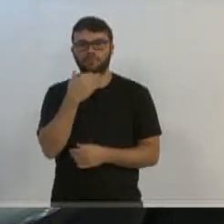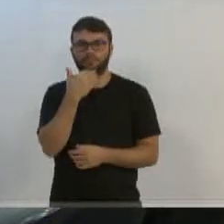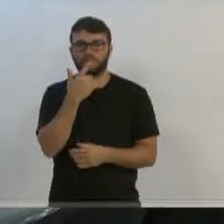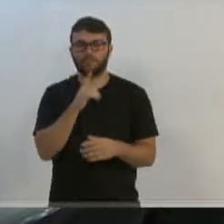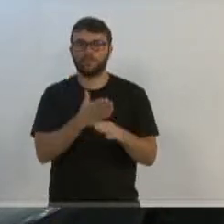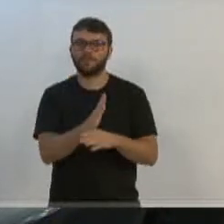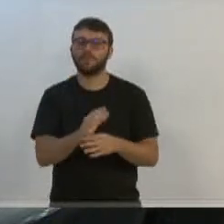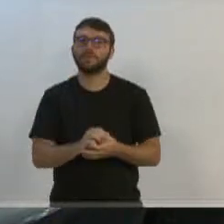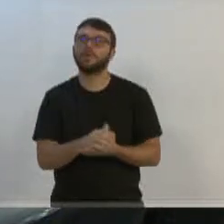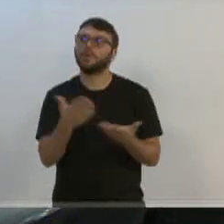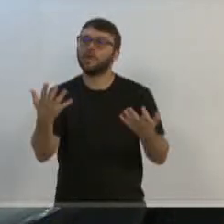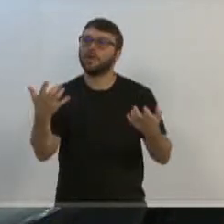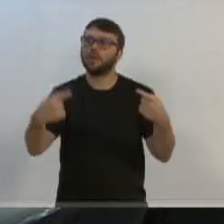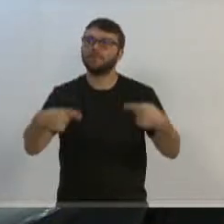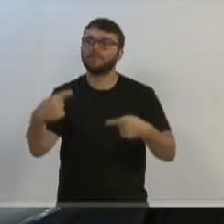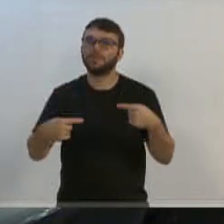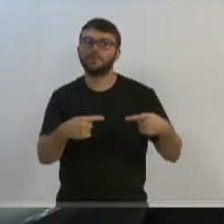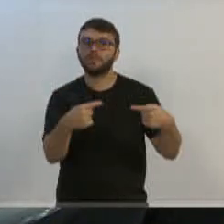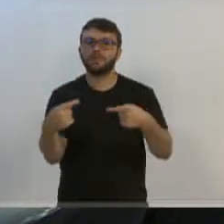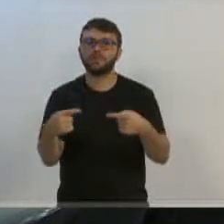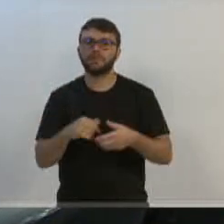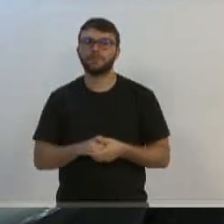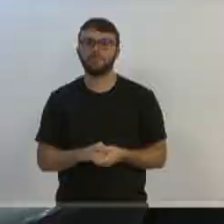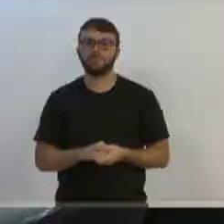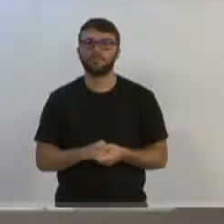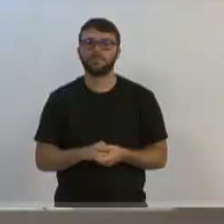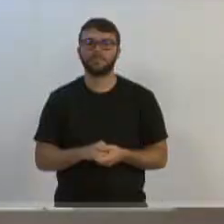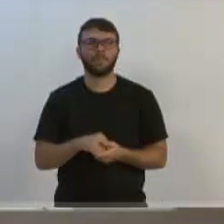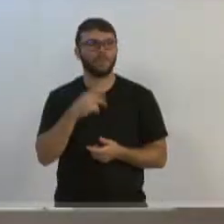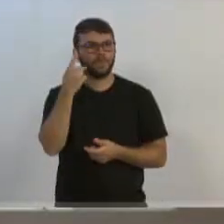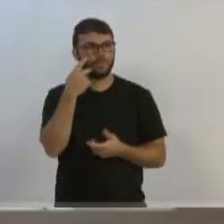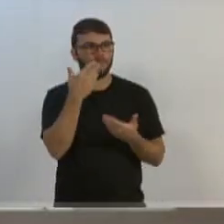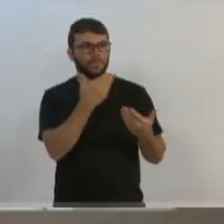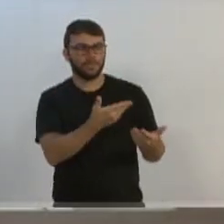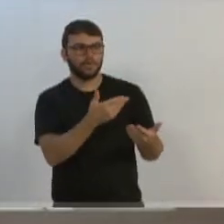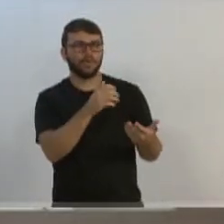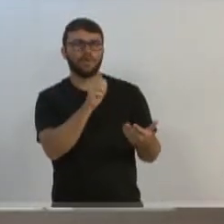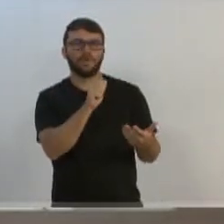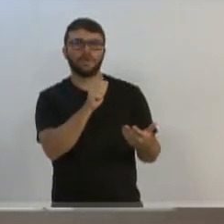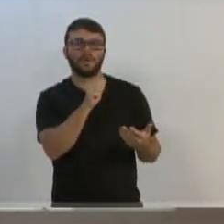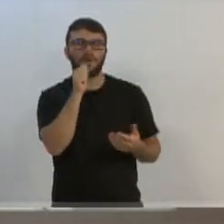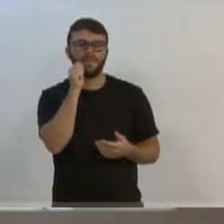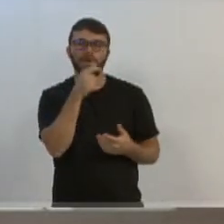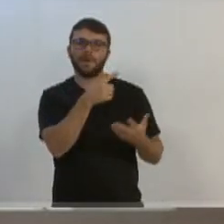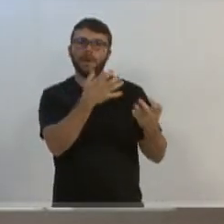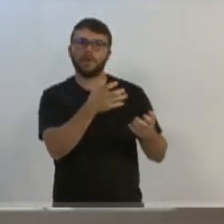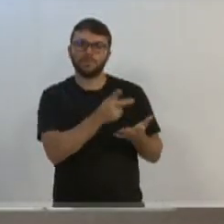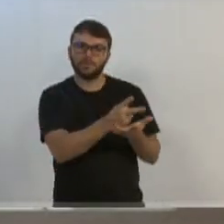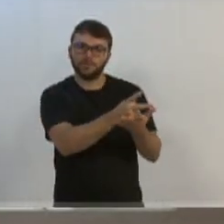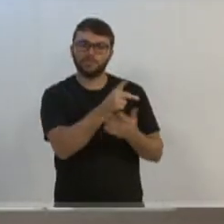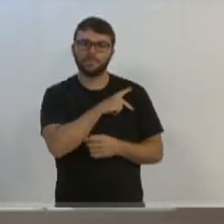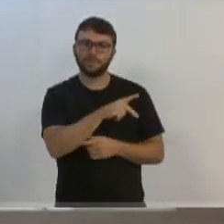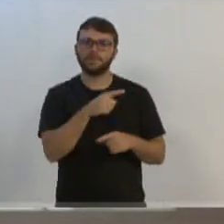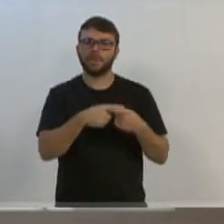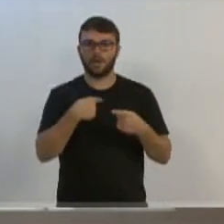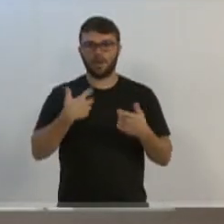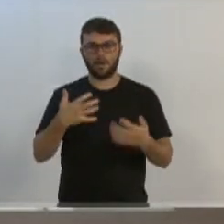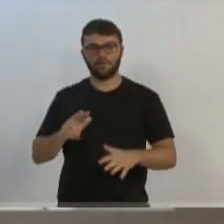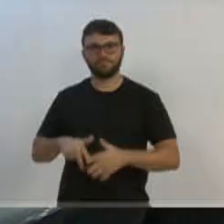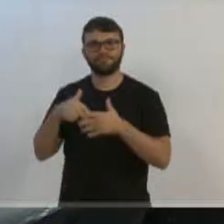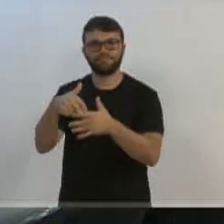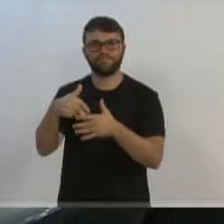Alguém gostaria de fazer a discussão? Não? Vereador Amir, eu peço que conduza os trabalhos dessa casa, porque eu gostaria de